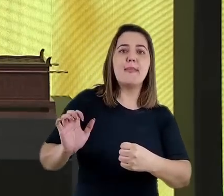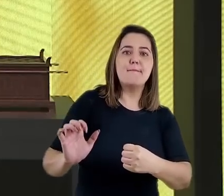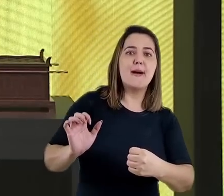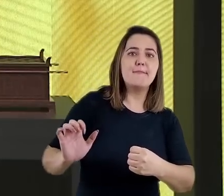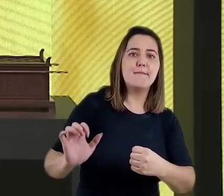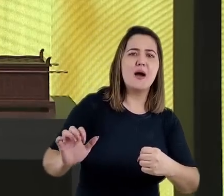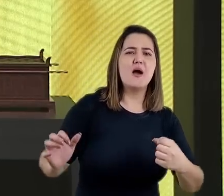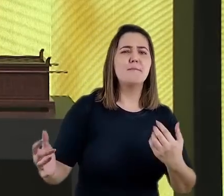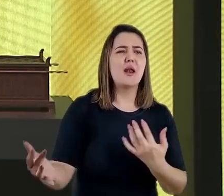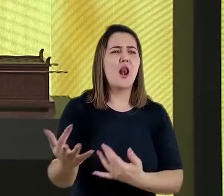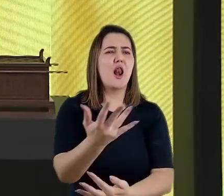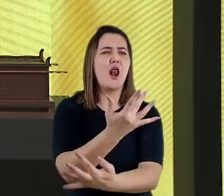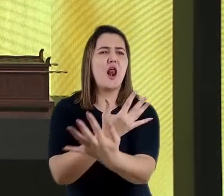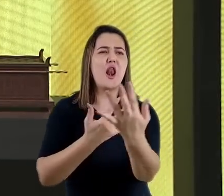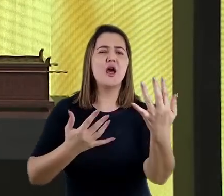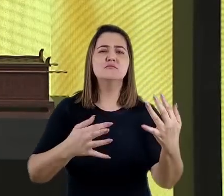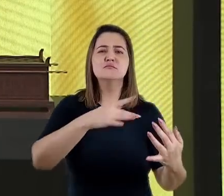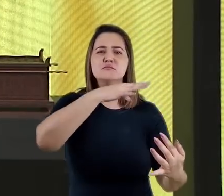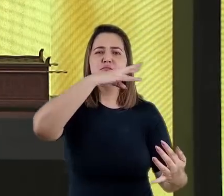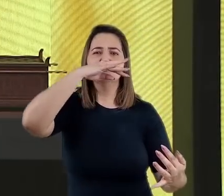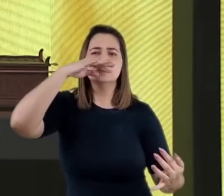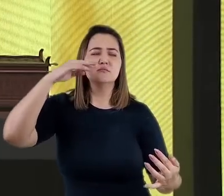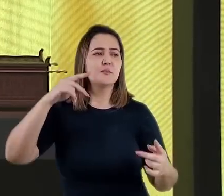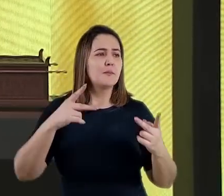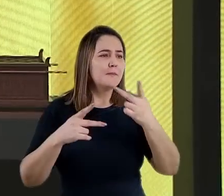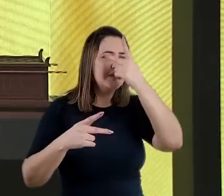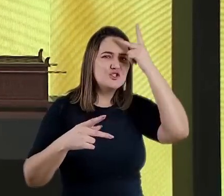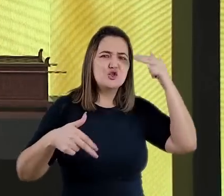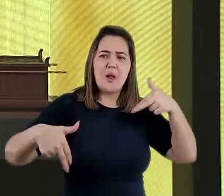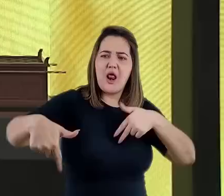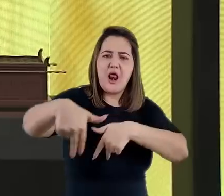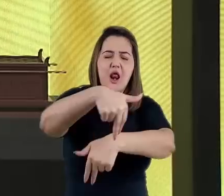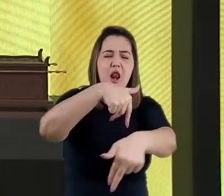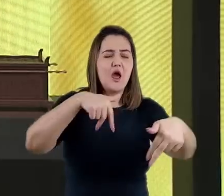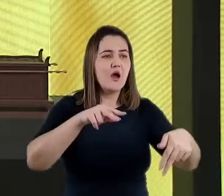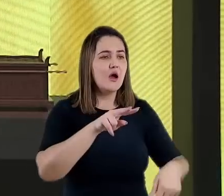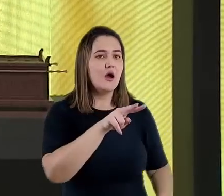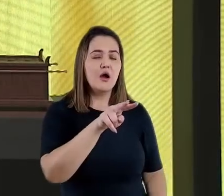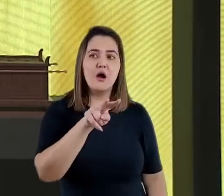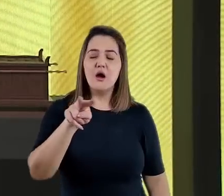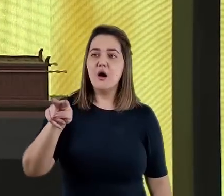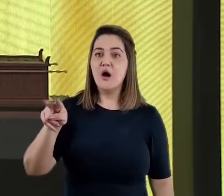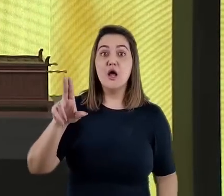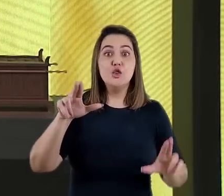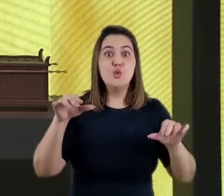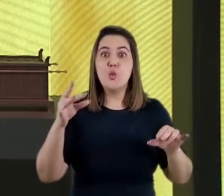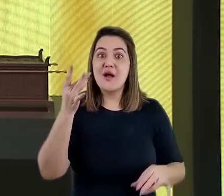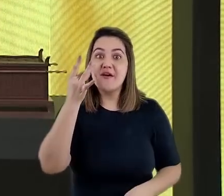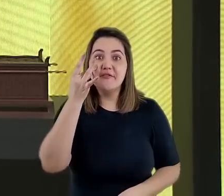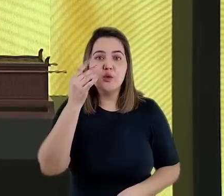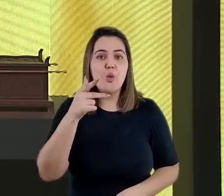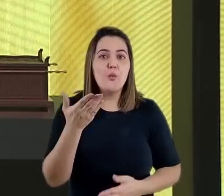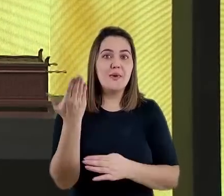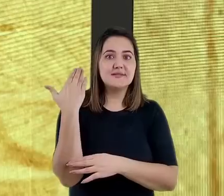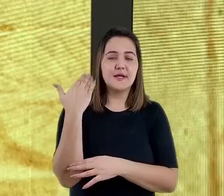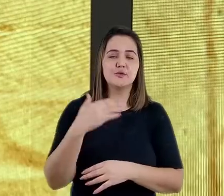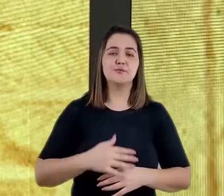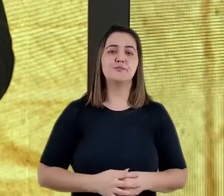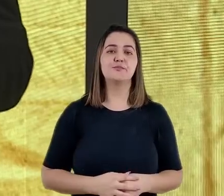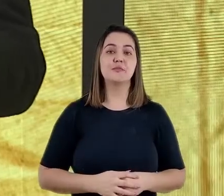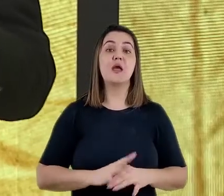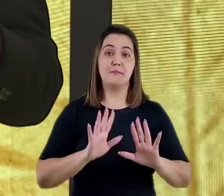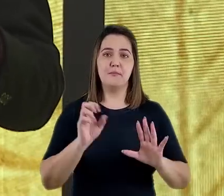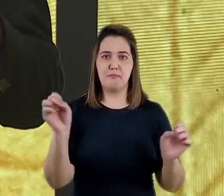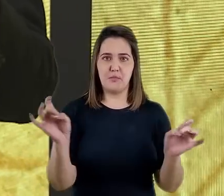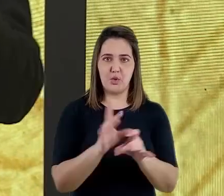buzinas, sons, cheiro e pessoas que ele nunca imaginava dentro da sua aldeia. Aí